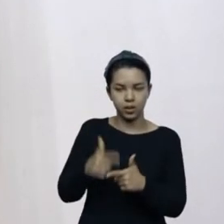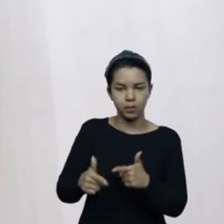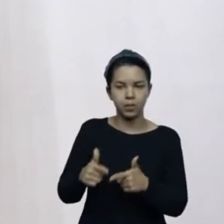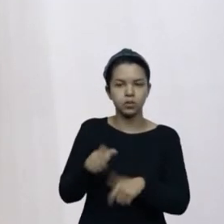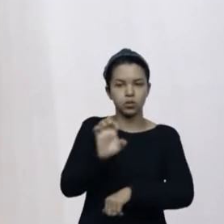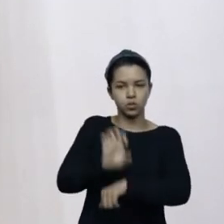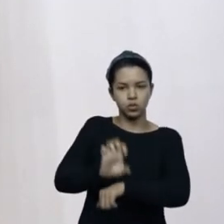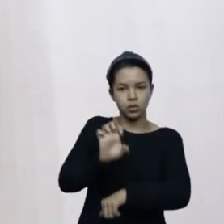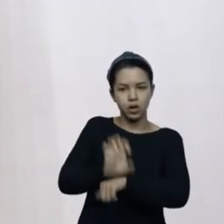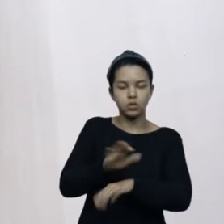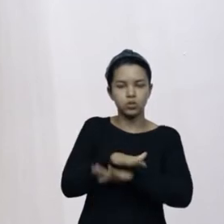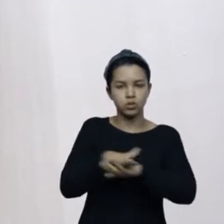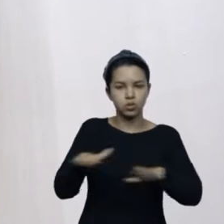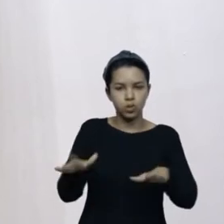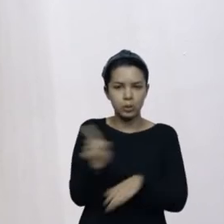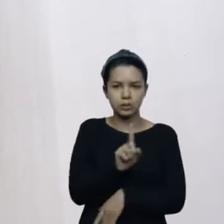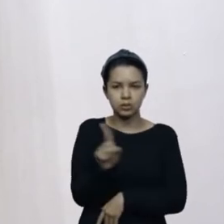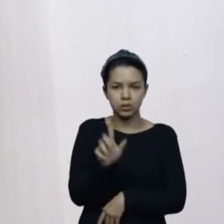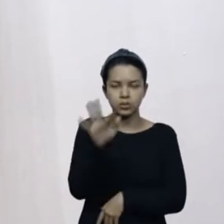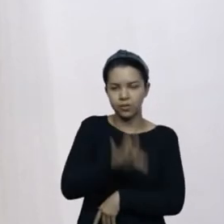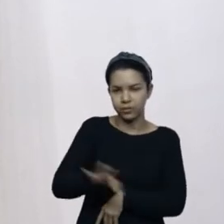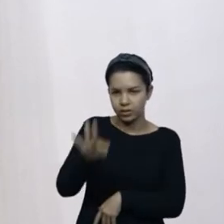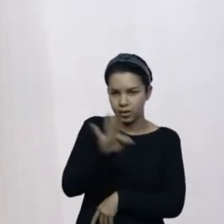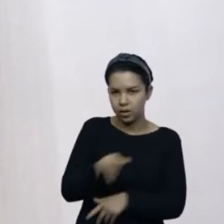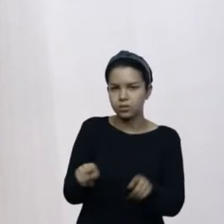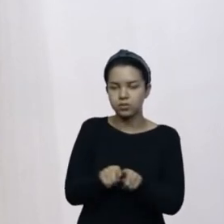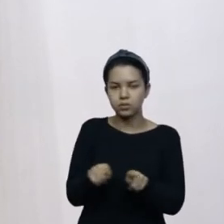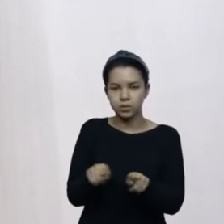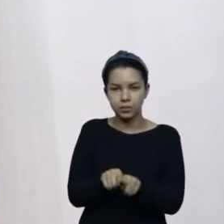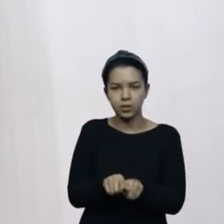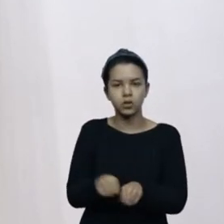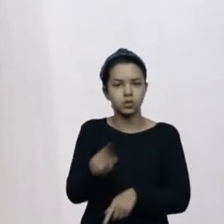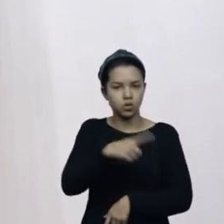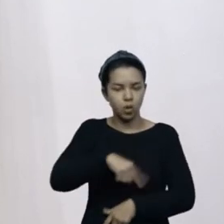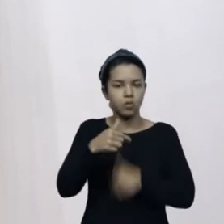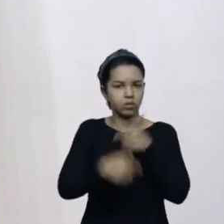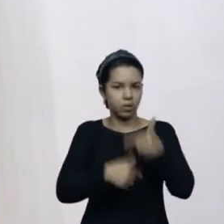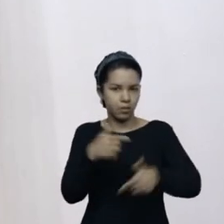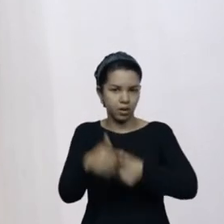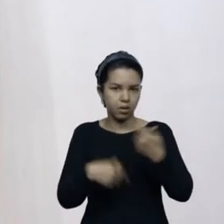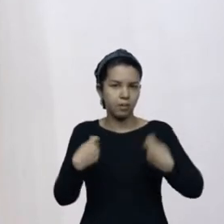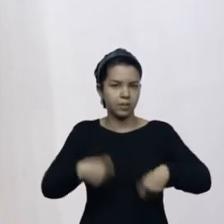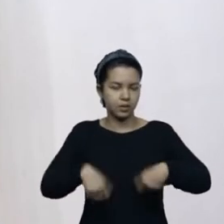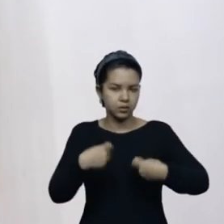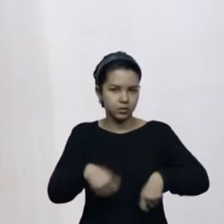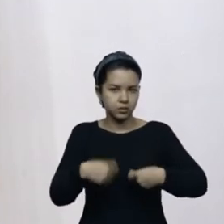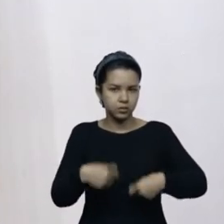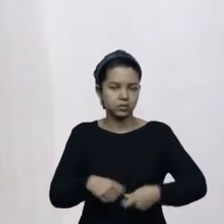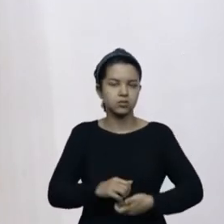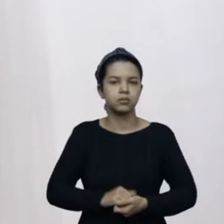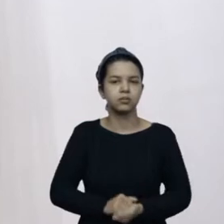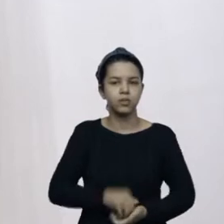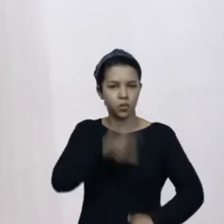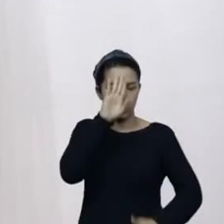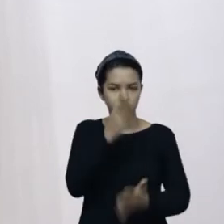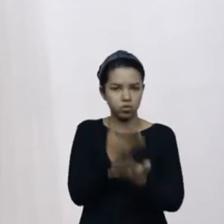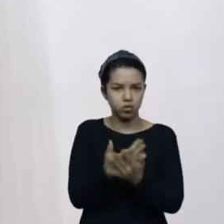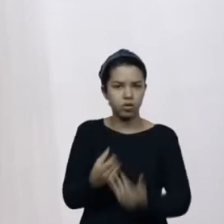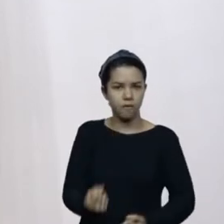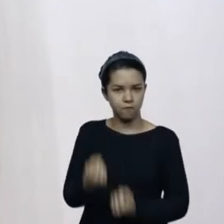Estado somente, mas é da federação, né, e nós temos que trabalhar no sentido, quem sabe aqui, eu acredito na força dessa